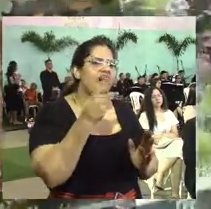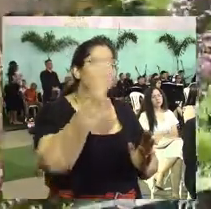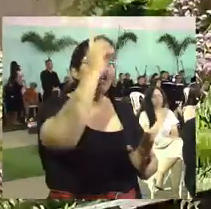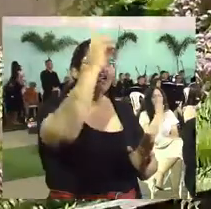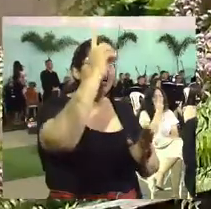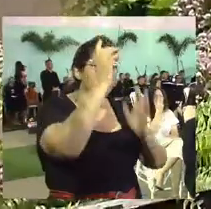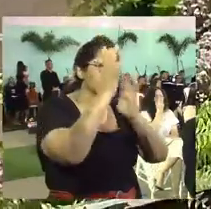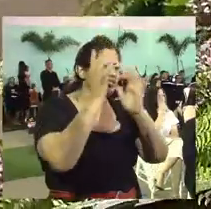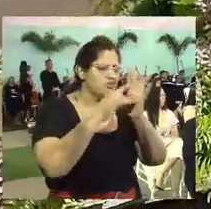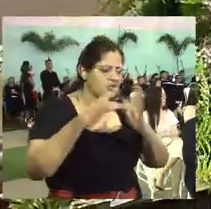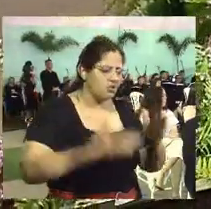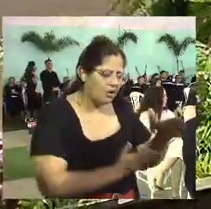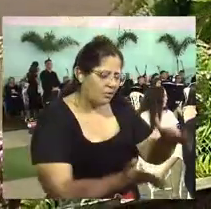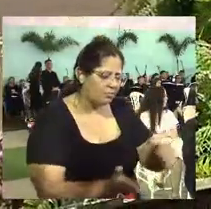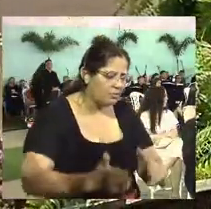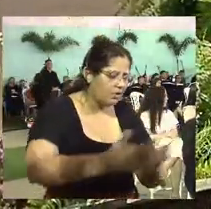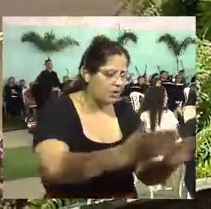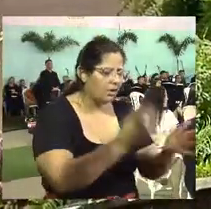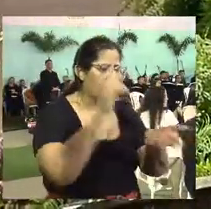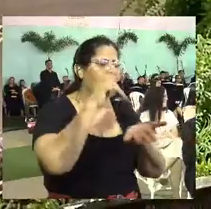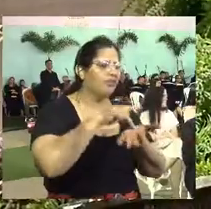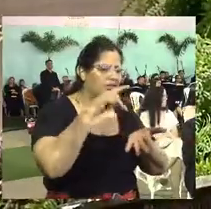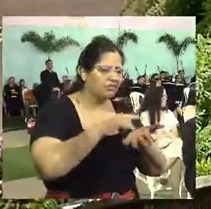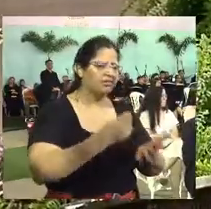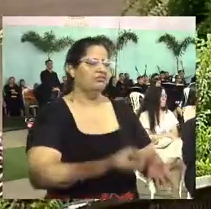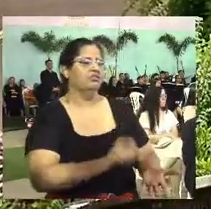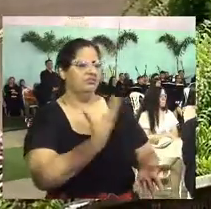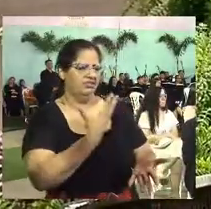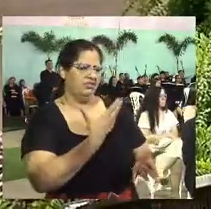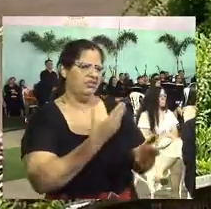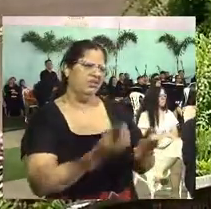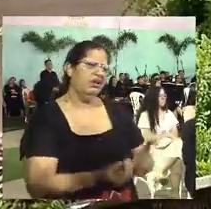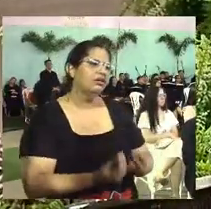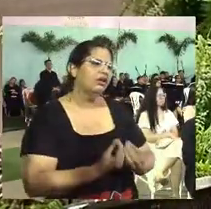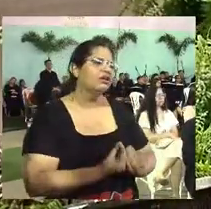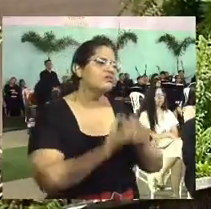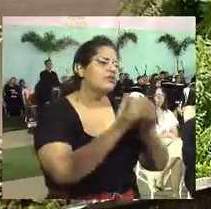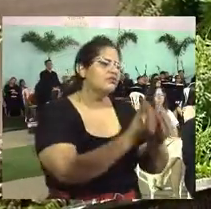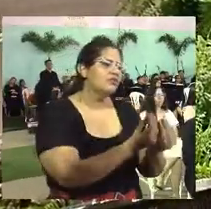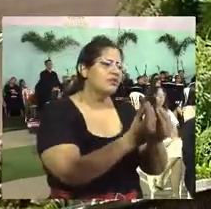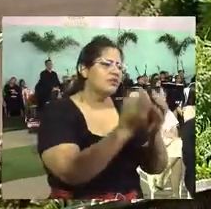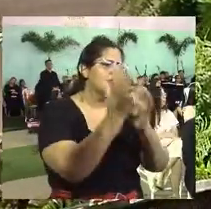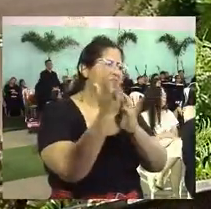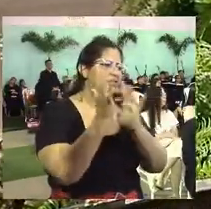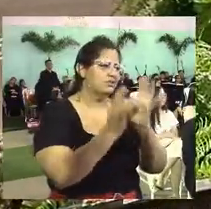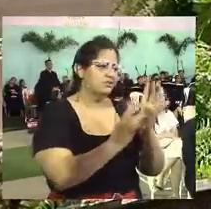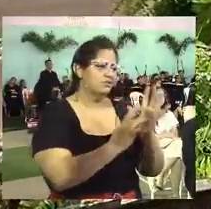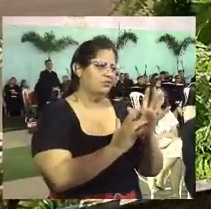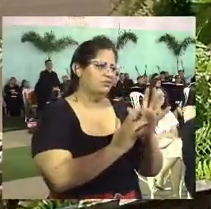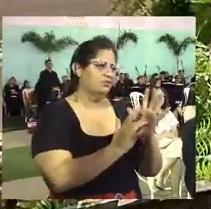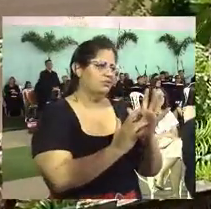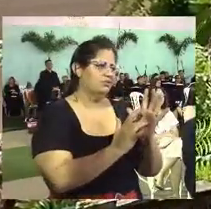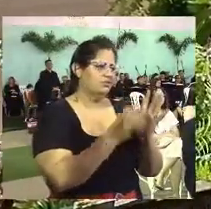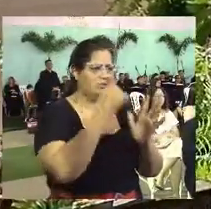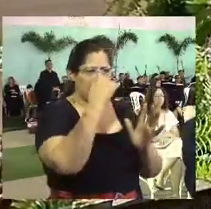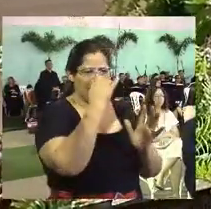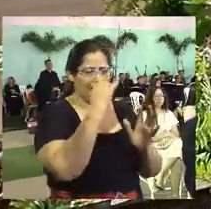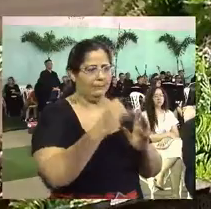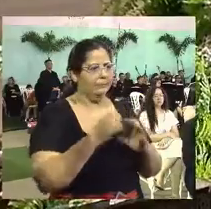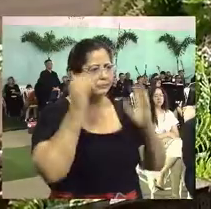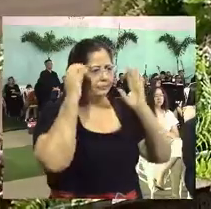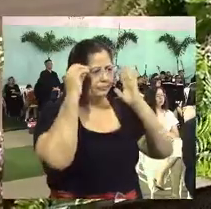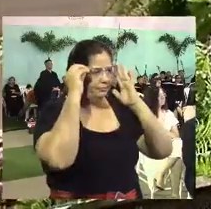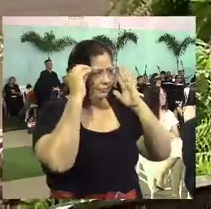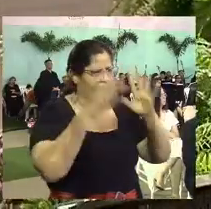e a vida arrependa dos seus pecados e Entrega a sua vida Jesus a pessoa já tá se derretendo os campos estão